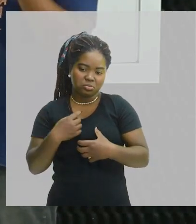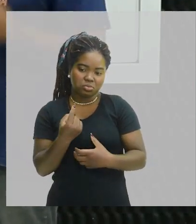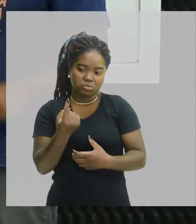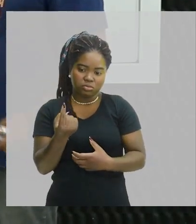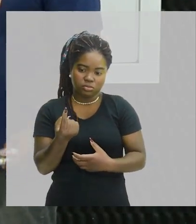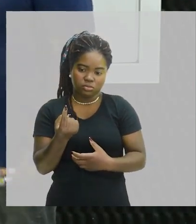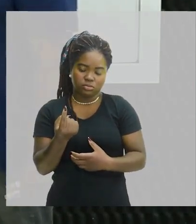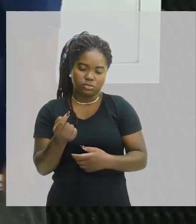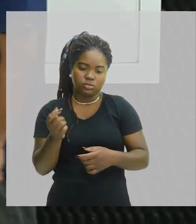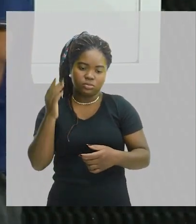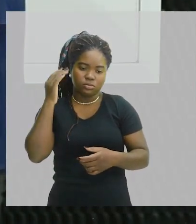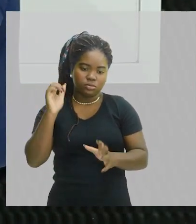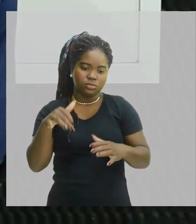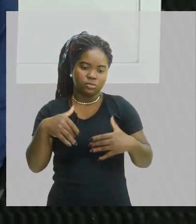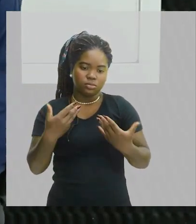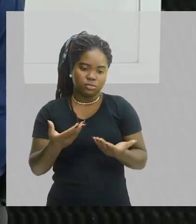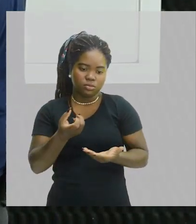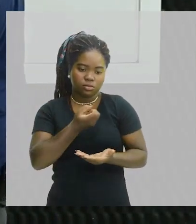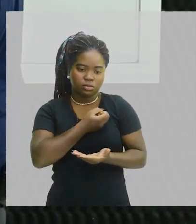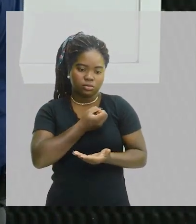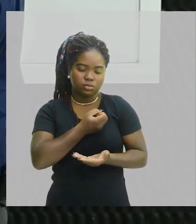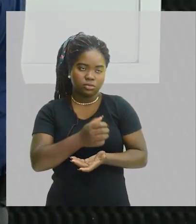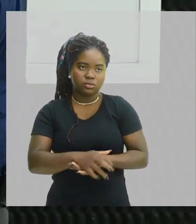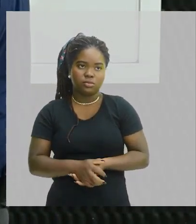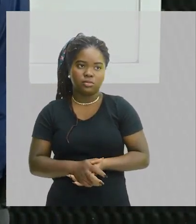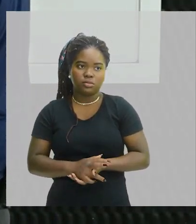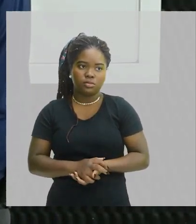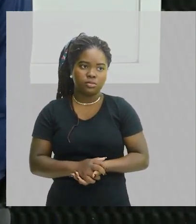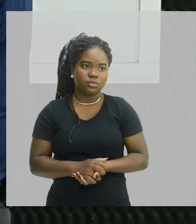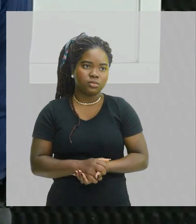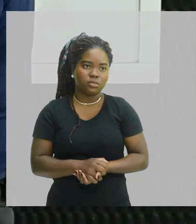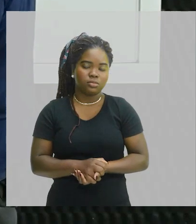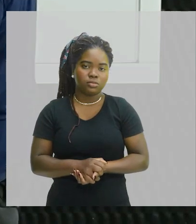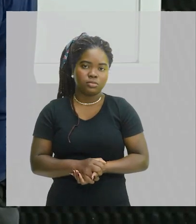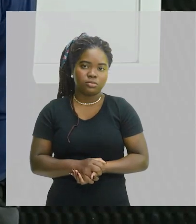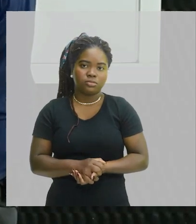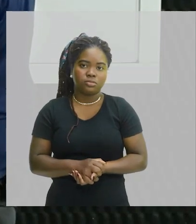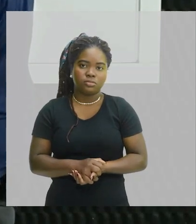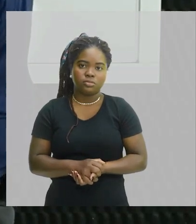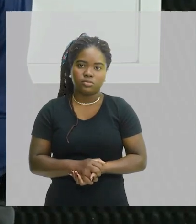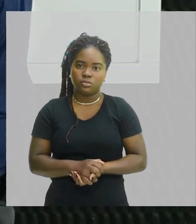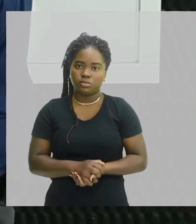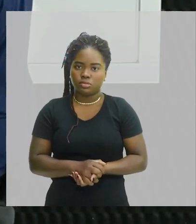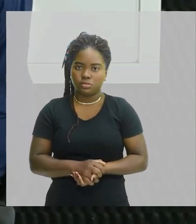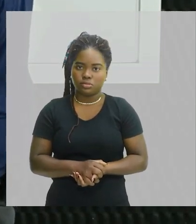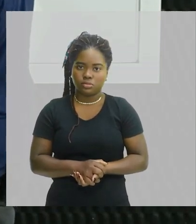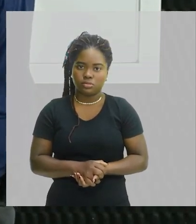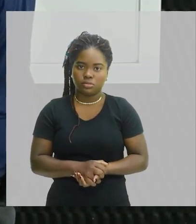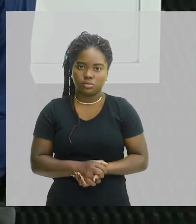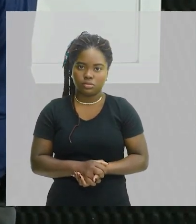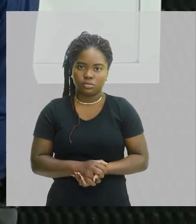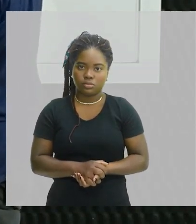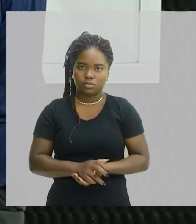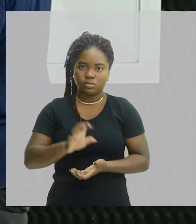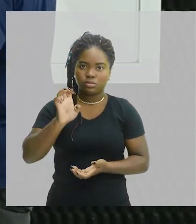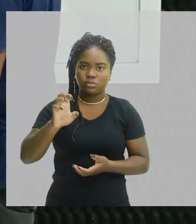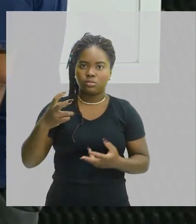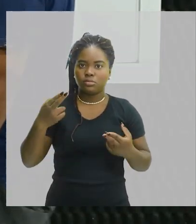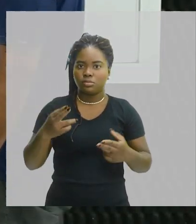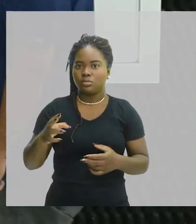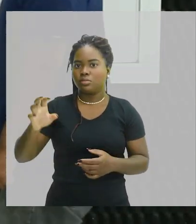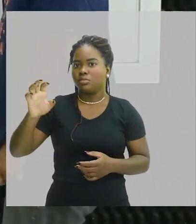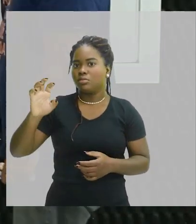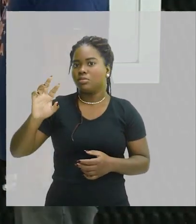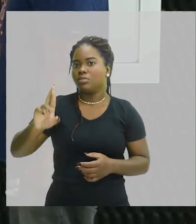E saber qual é o valor dela. Então, ficaria como? É igual a R menos